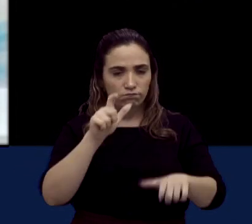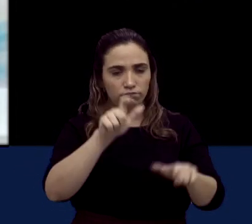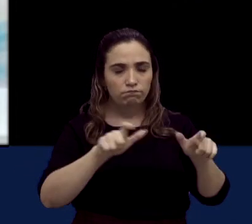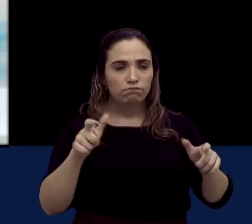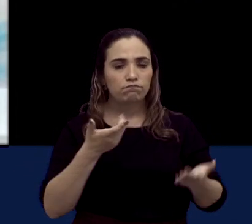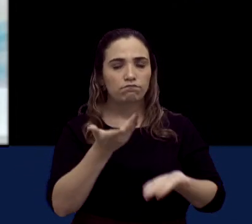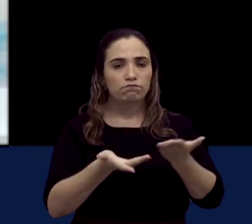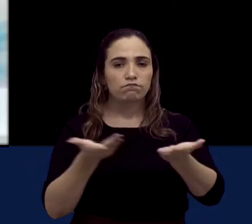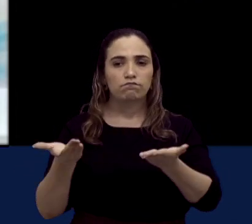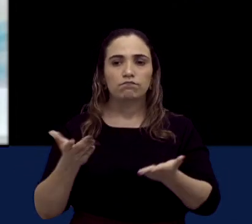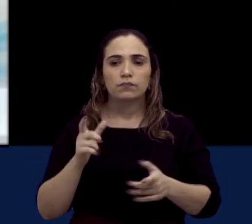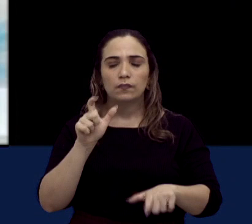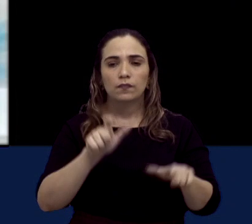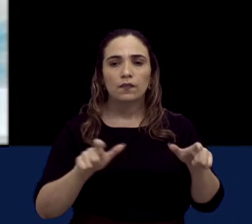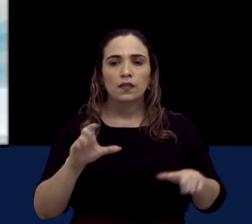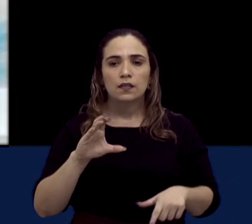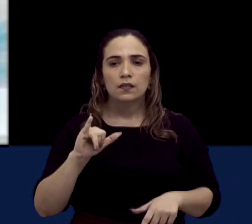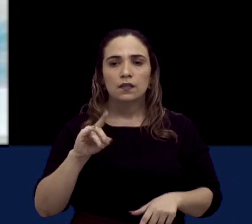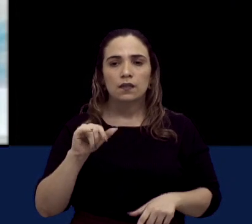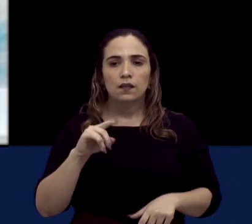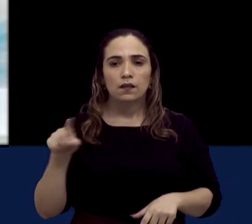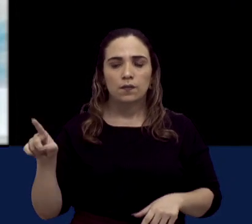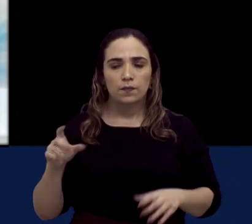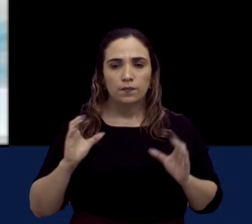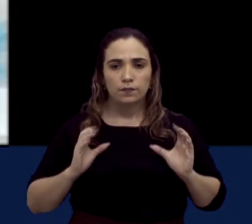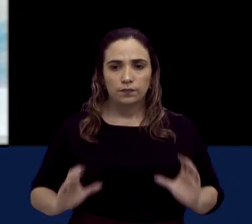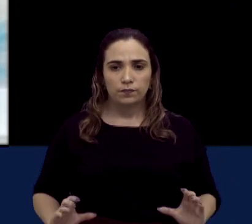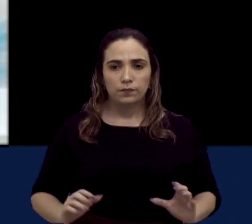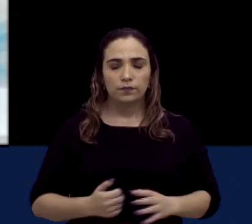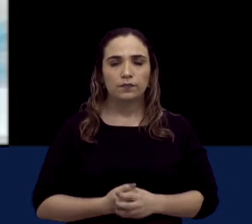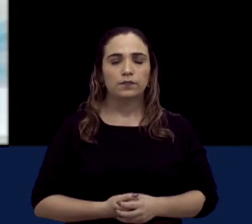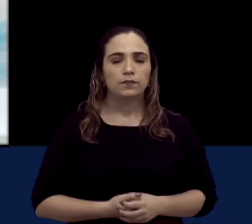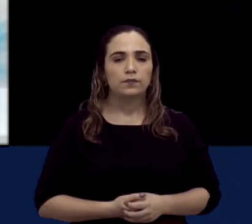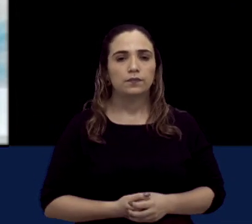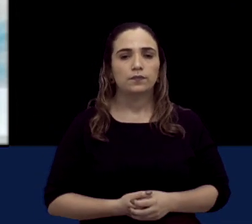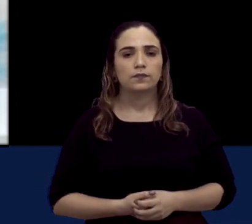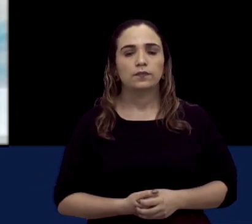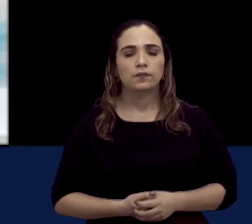eficiente, voltada à busca na excelência do serviço prestado ao cidadão.